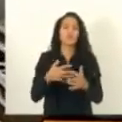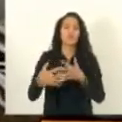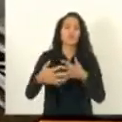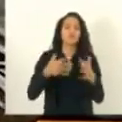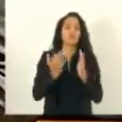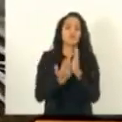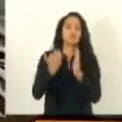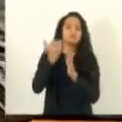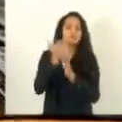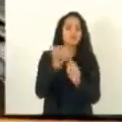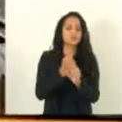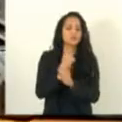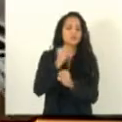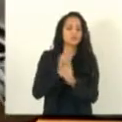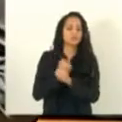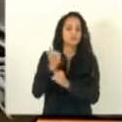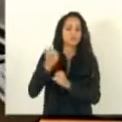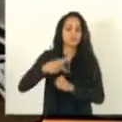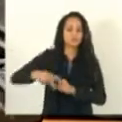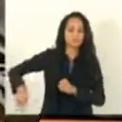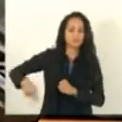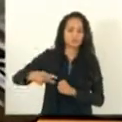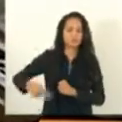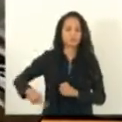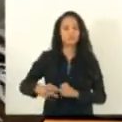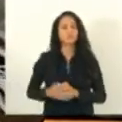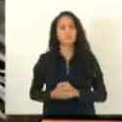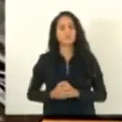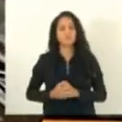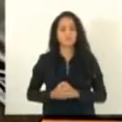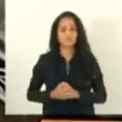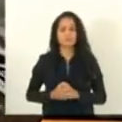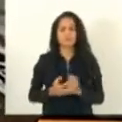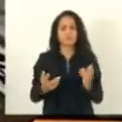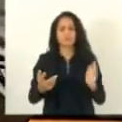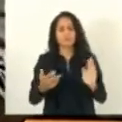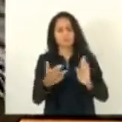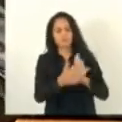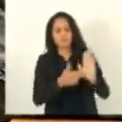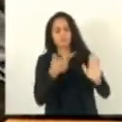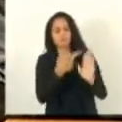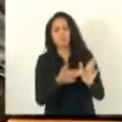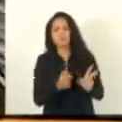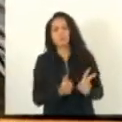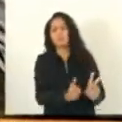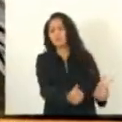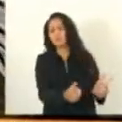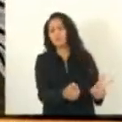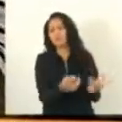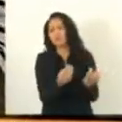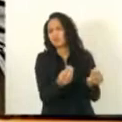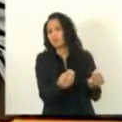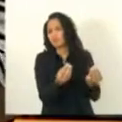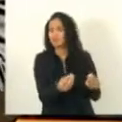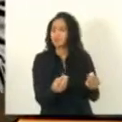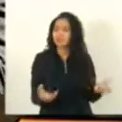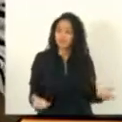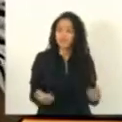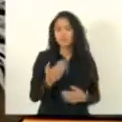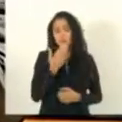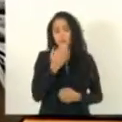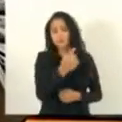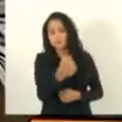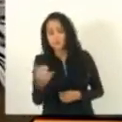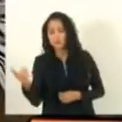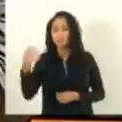publicidade das obras públicas, não há por que manter esse veto. Eu peço aos nobres pares que votem